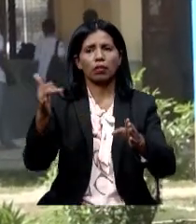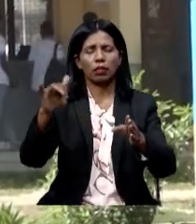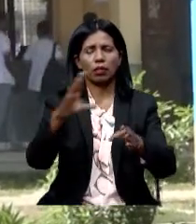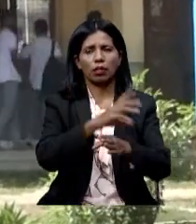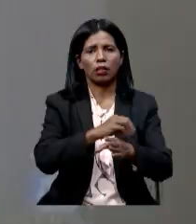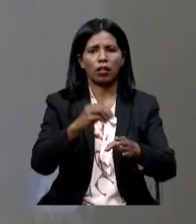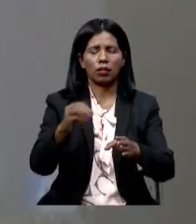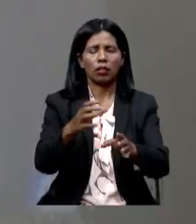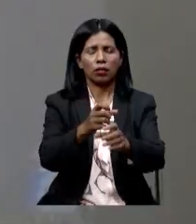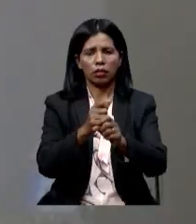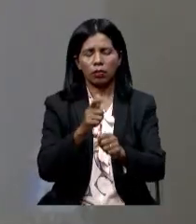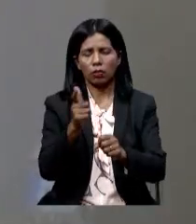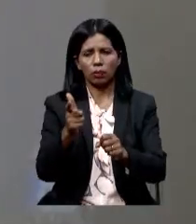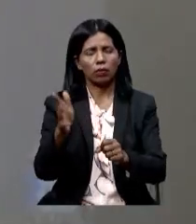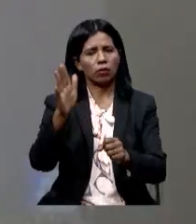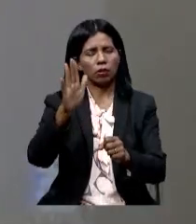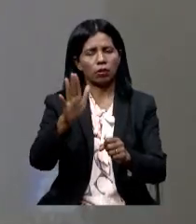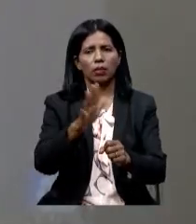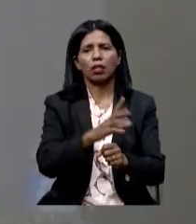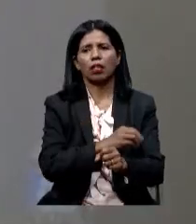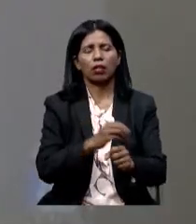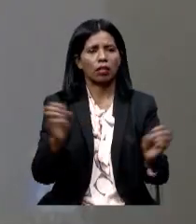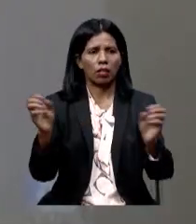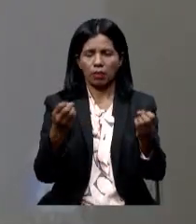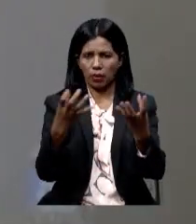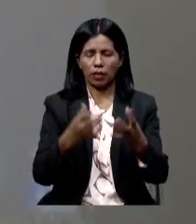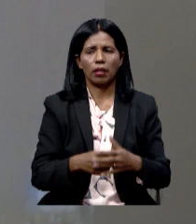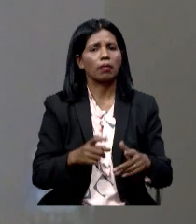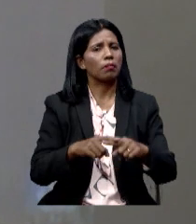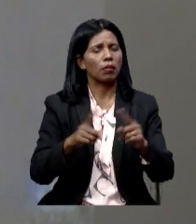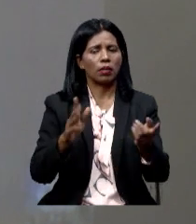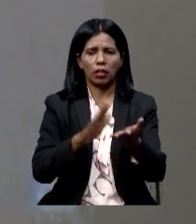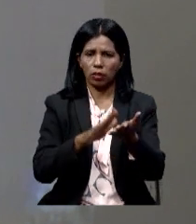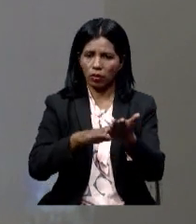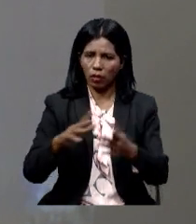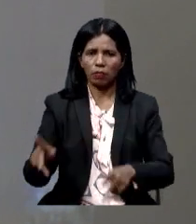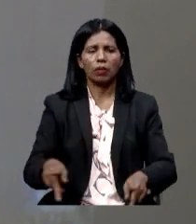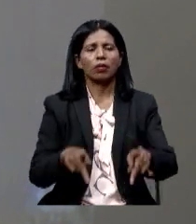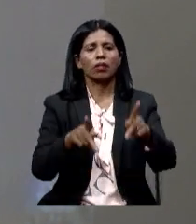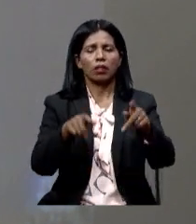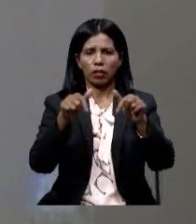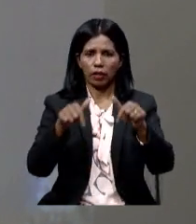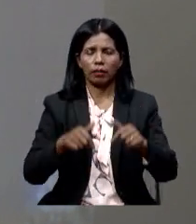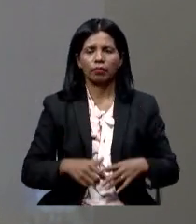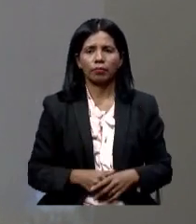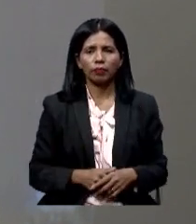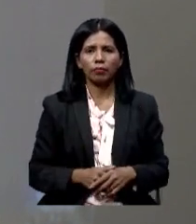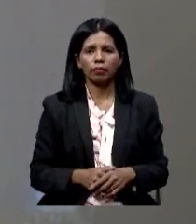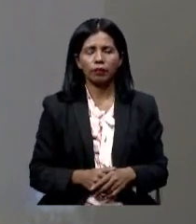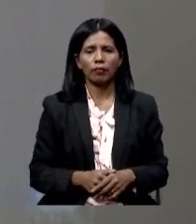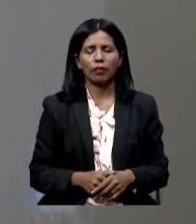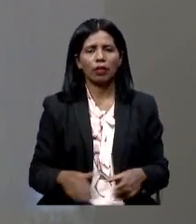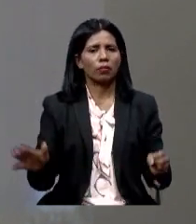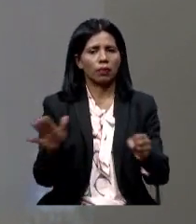aula de 25, 25 neona. Laliu. Para ver escola pública, ainda não é complicado